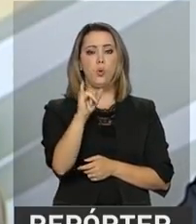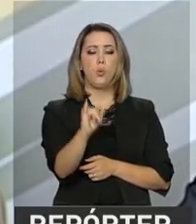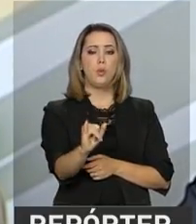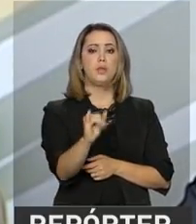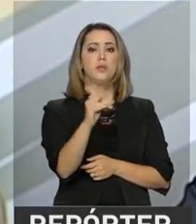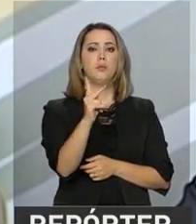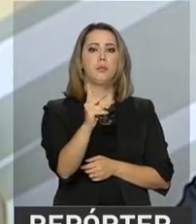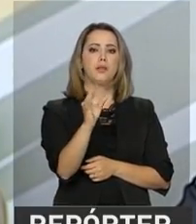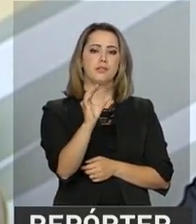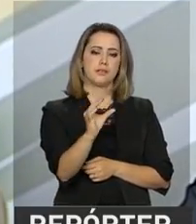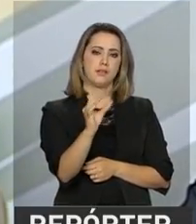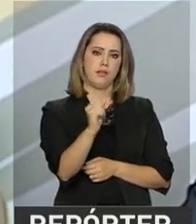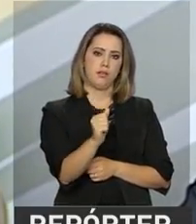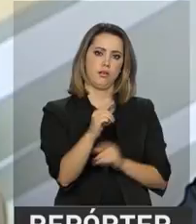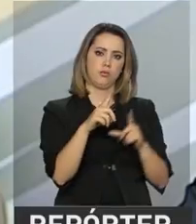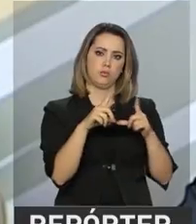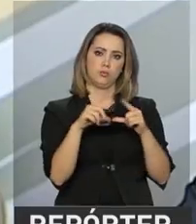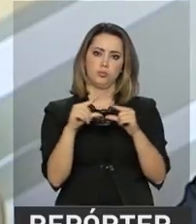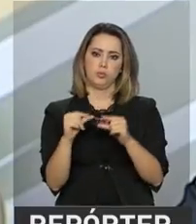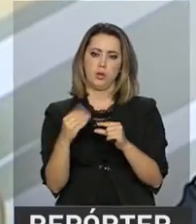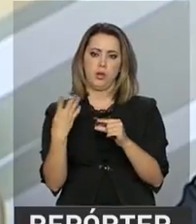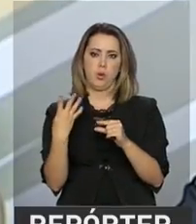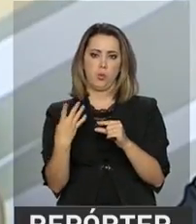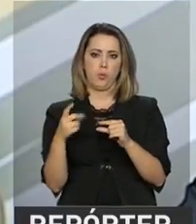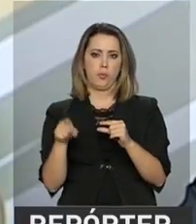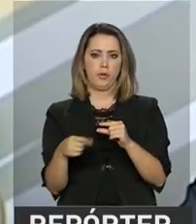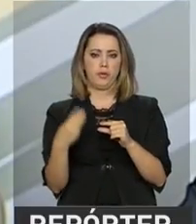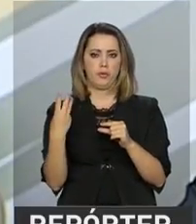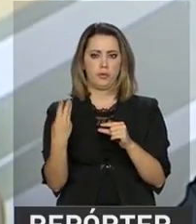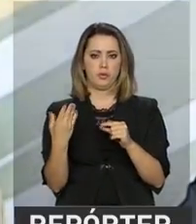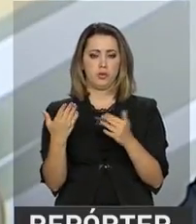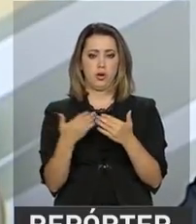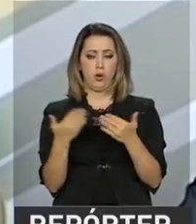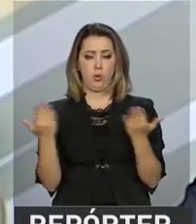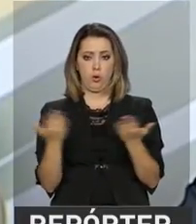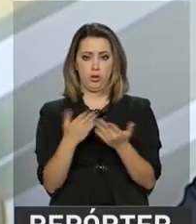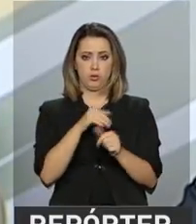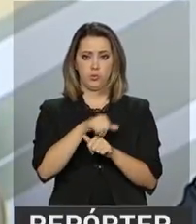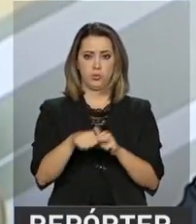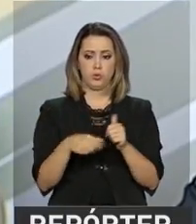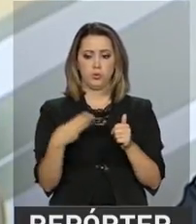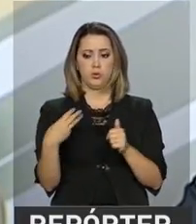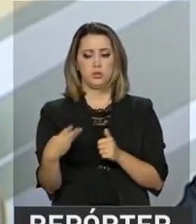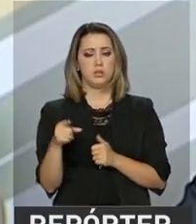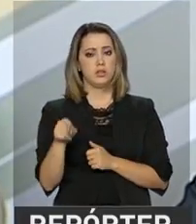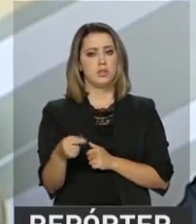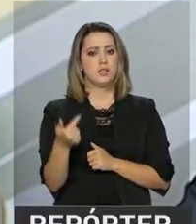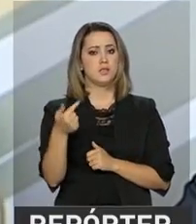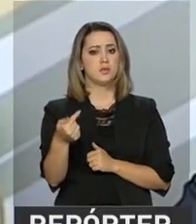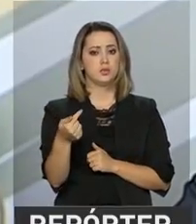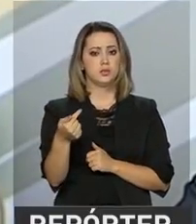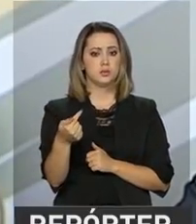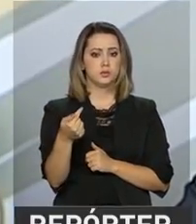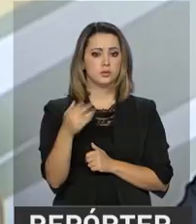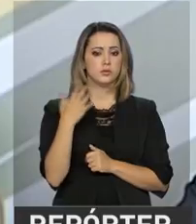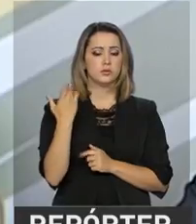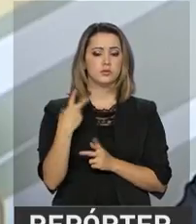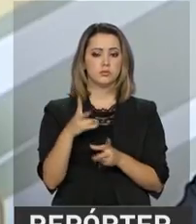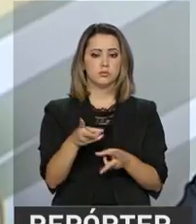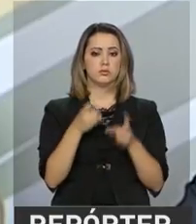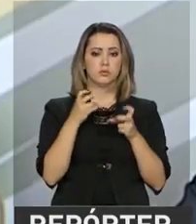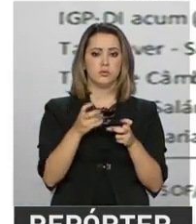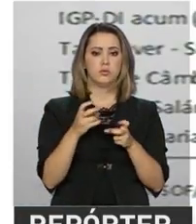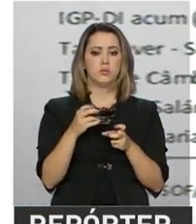ano está sendo reduzida de 4,3 para 3,7 e a estimativa